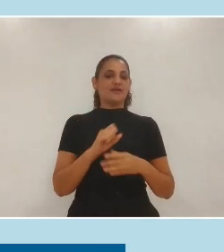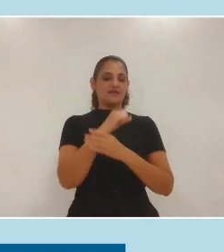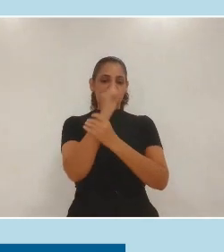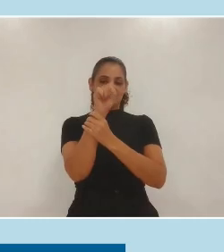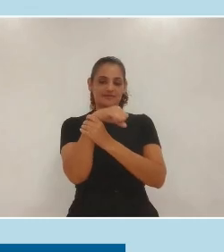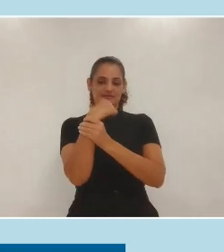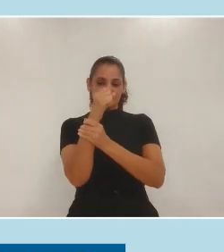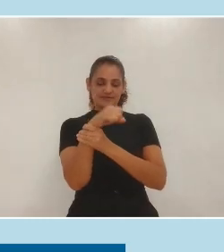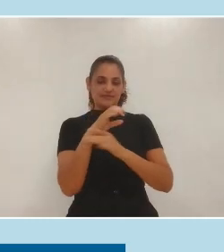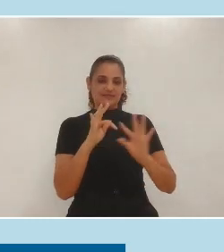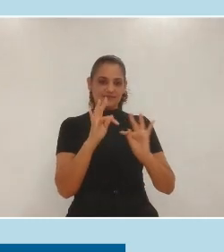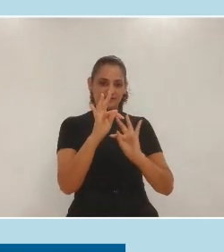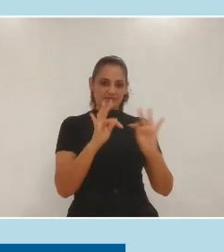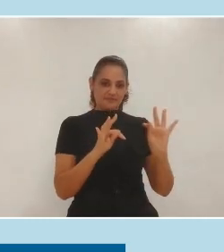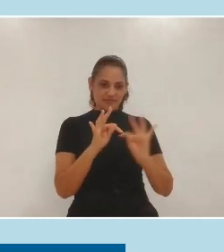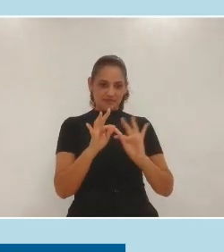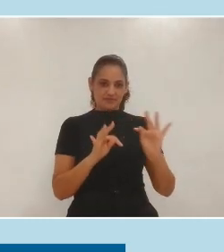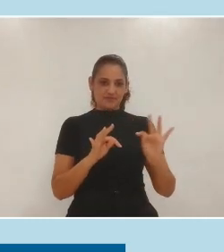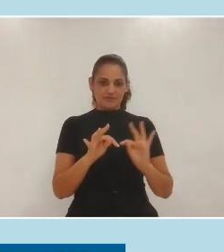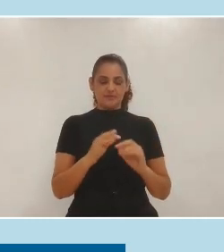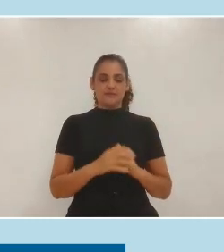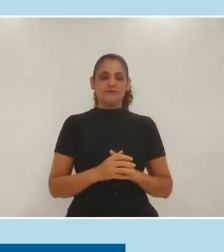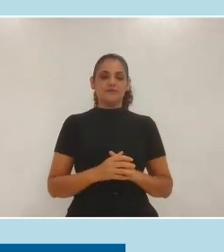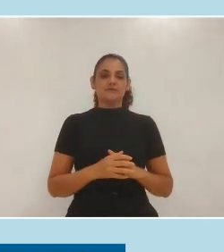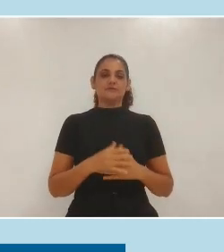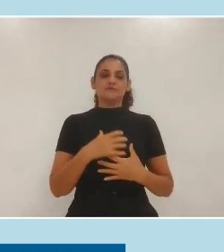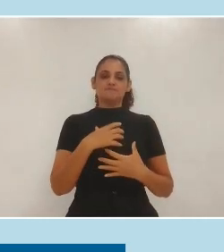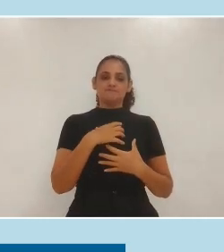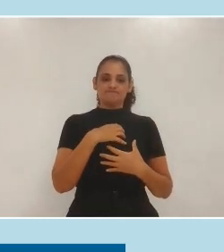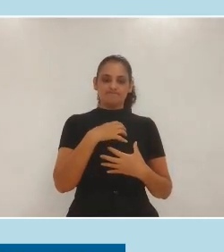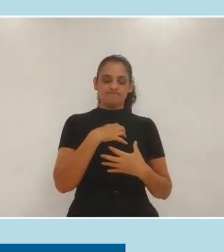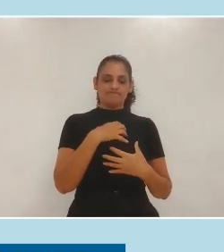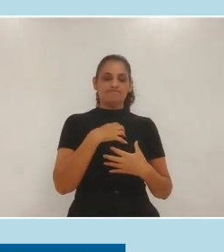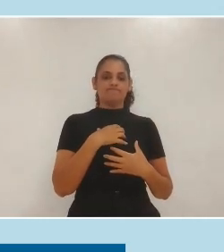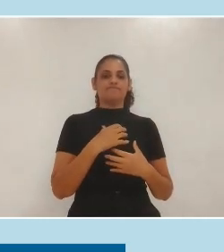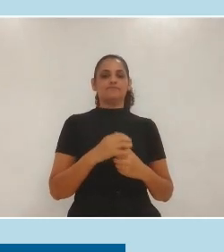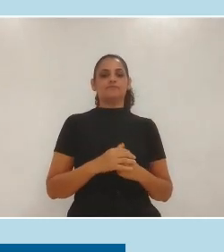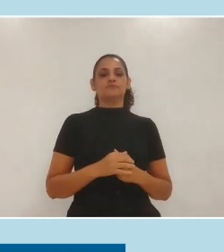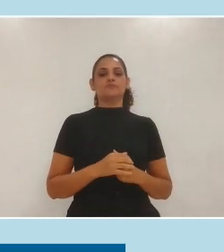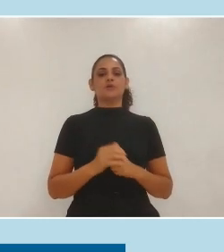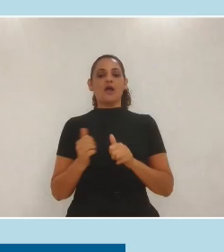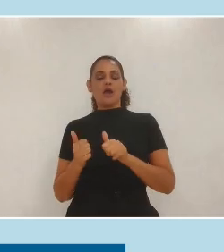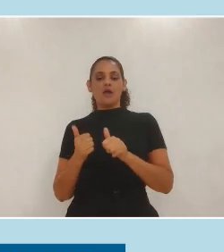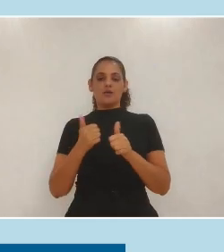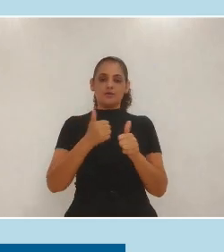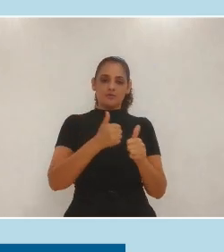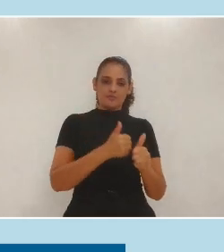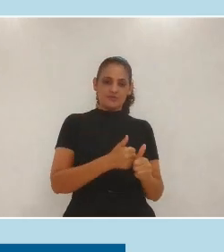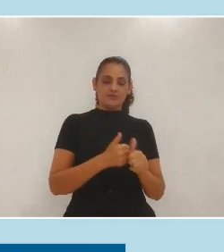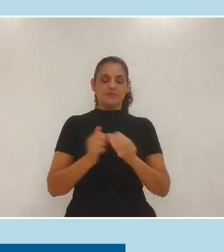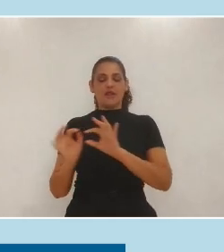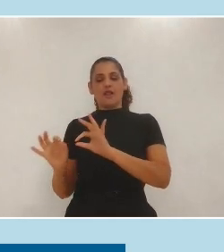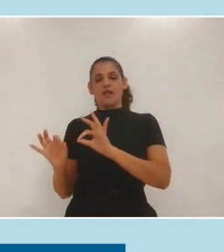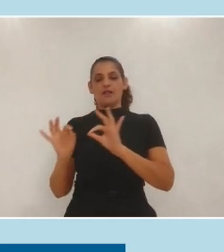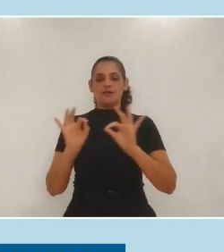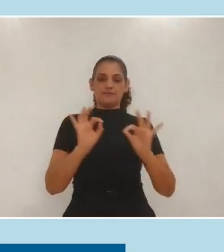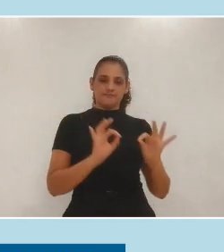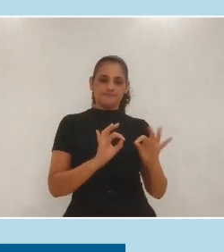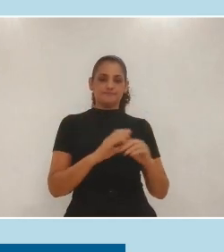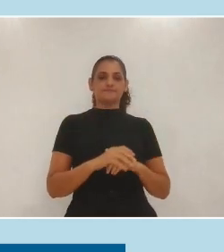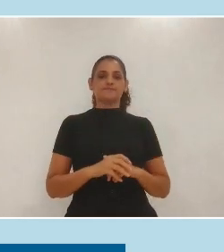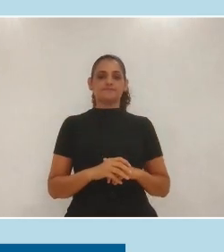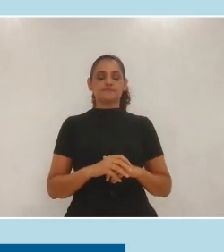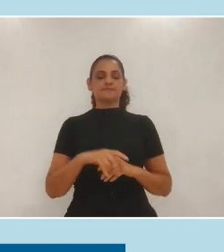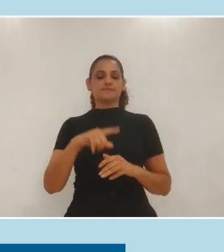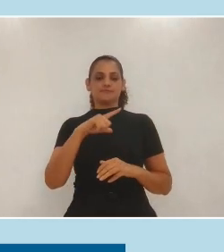articulações, dessensibilização sensorial e um acompanhamento contínuo. Vai ter